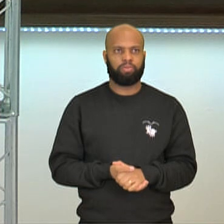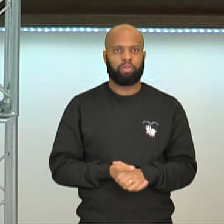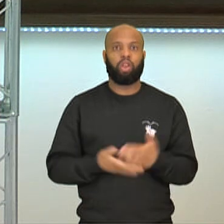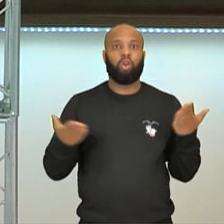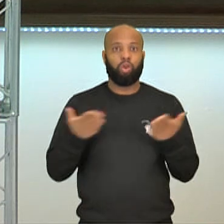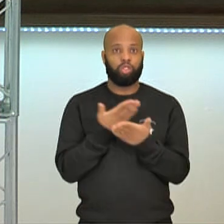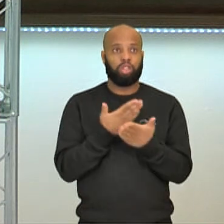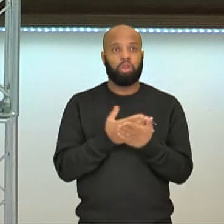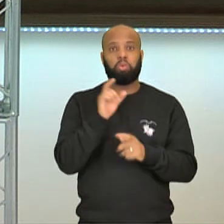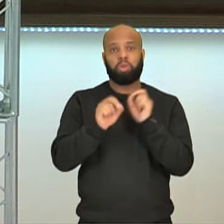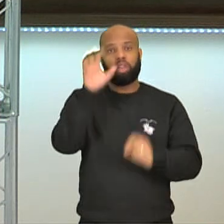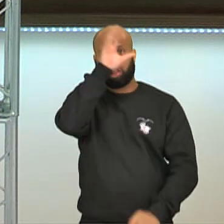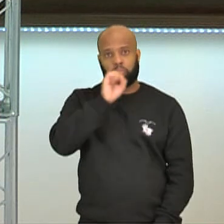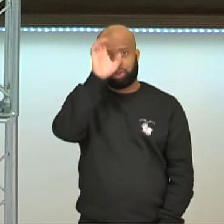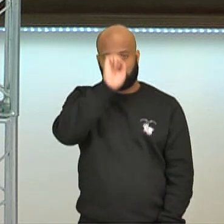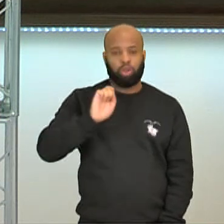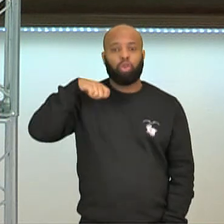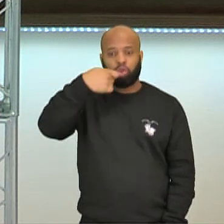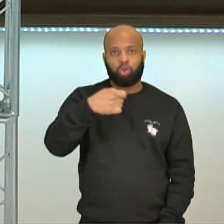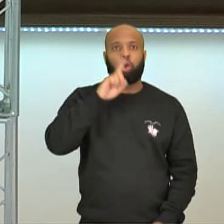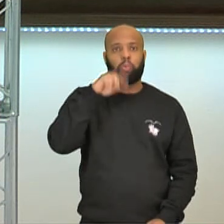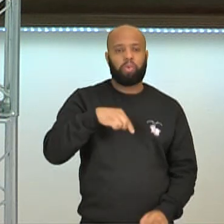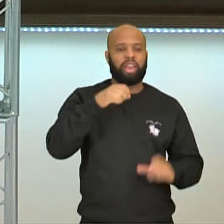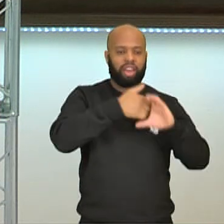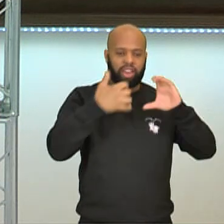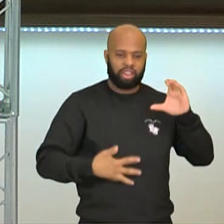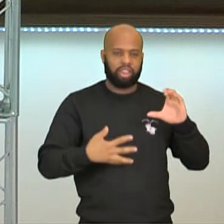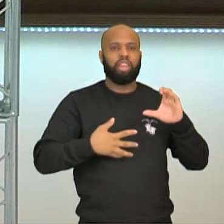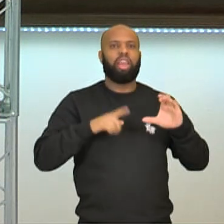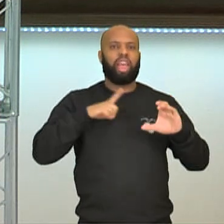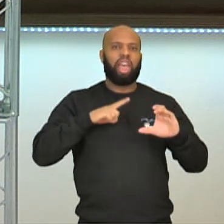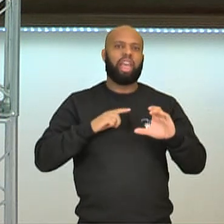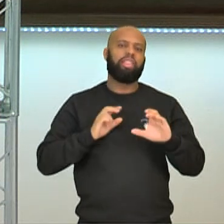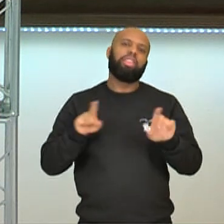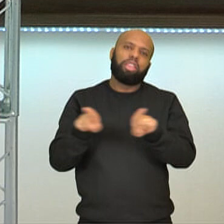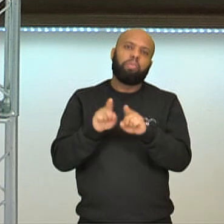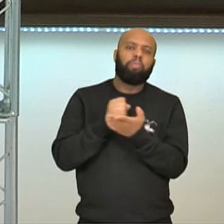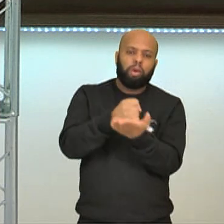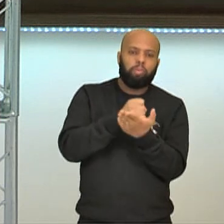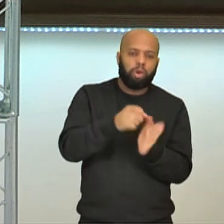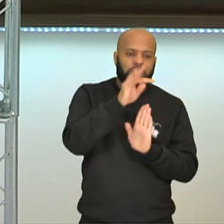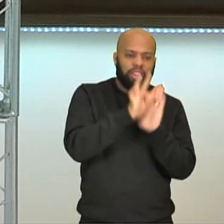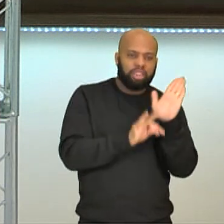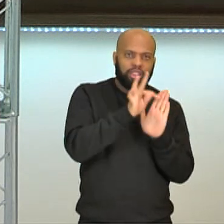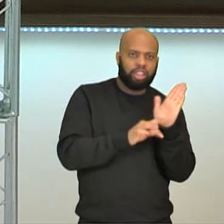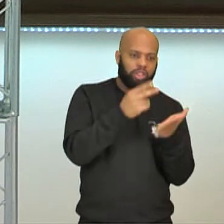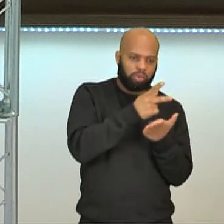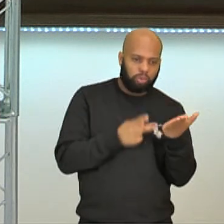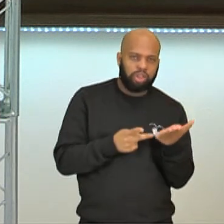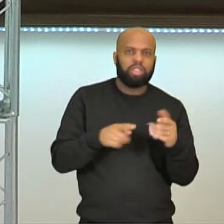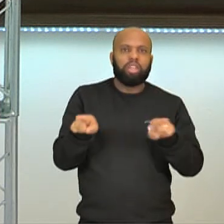Então, na aula de hoje, nós estudamos as características e recursos de textos poéticos,